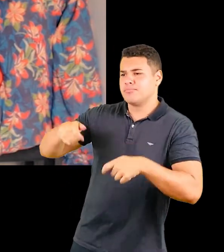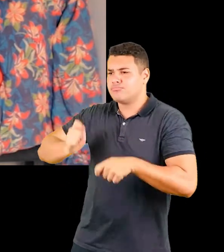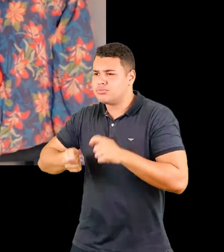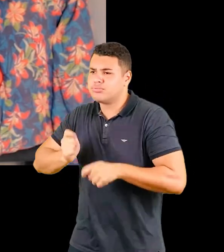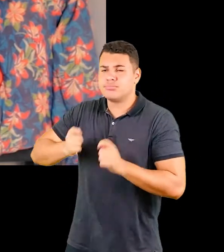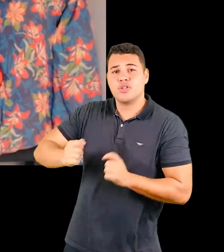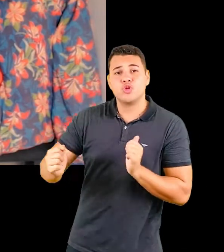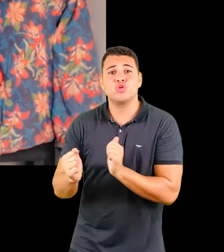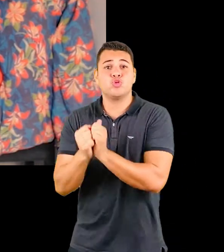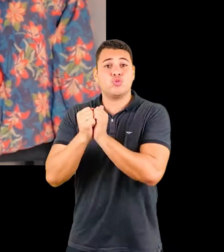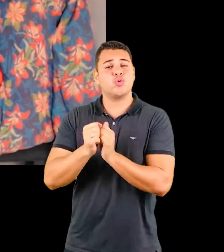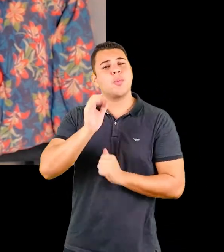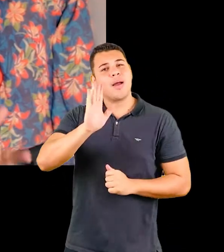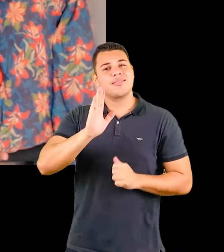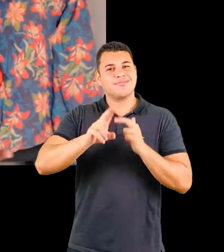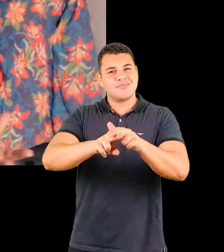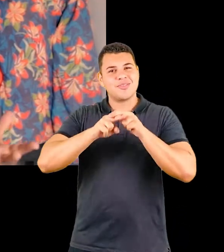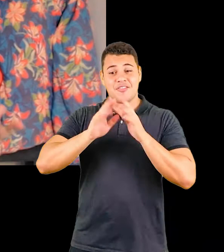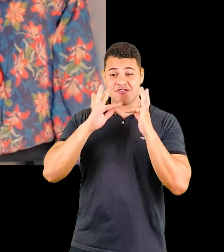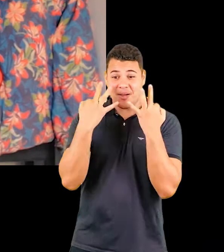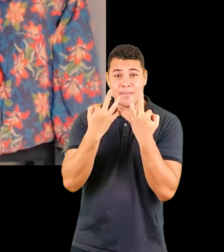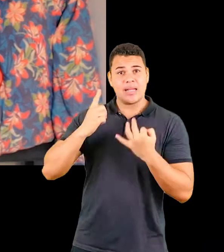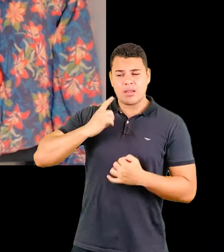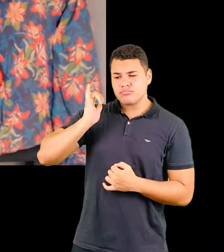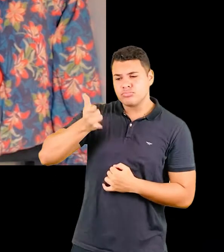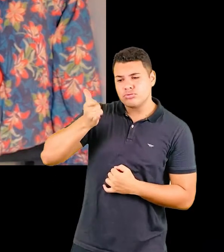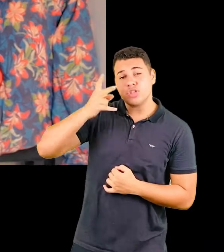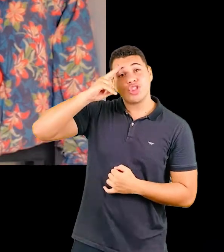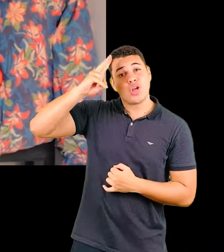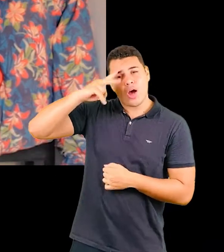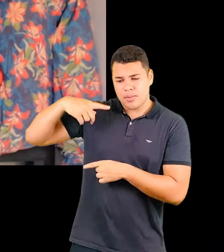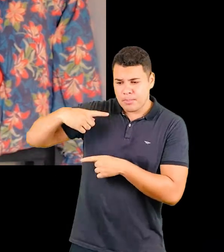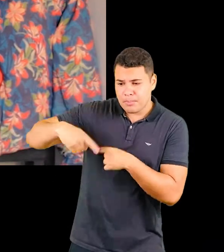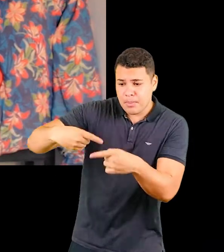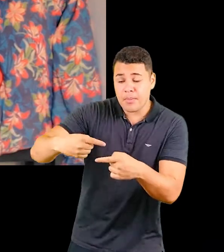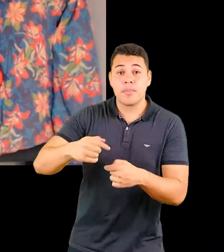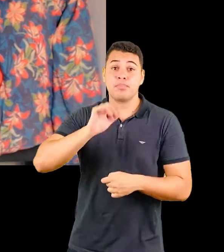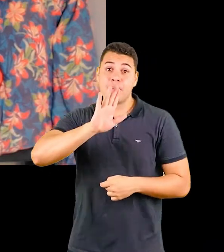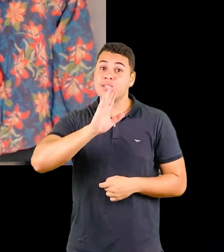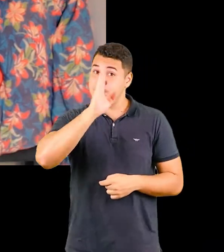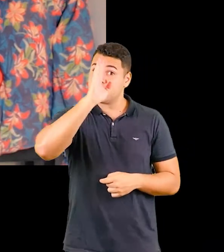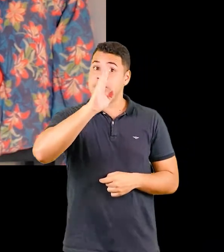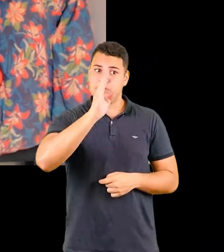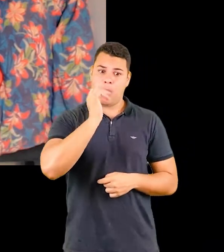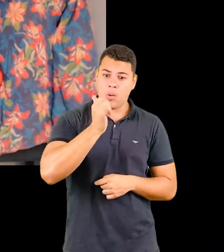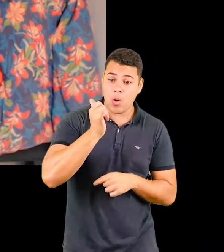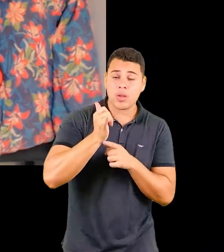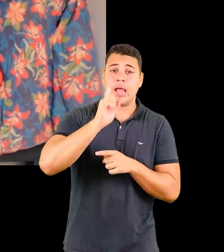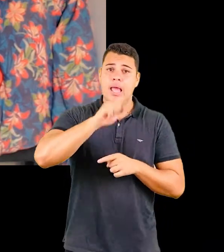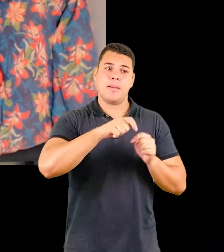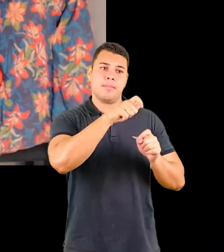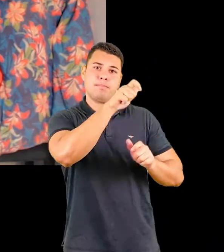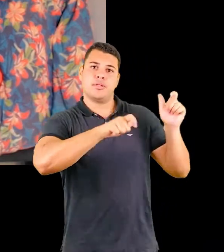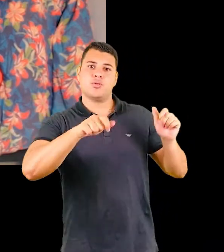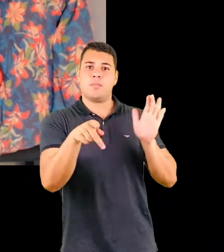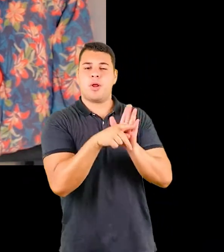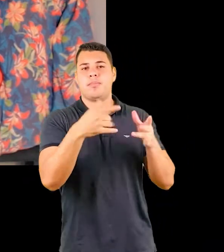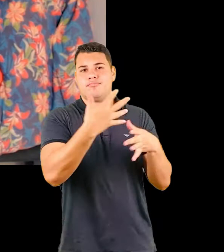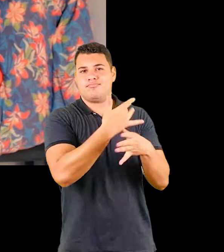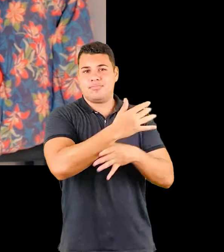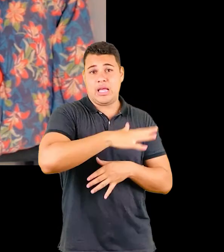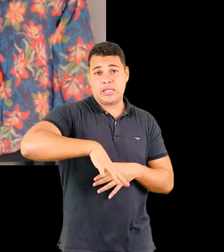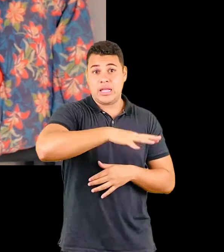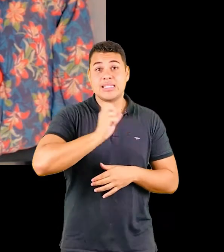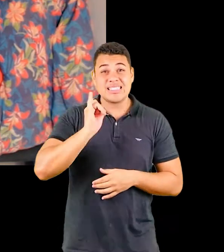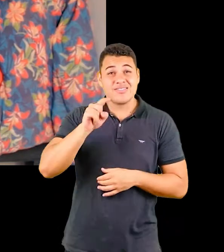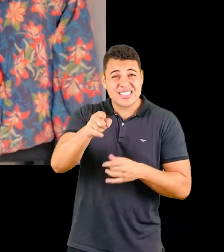Entendeu? Aí não tem, porque o pessoal deixaram de se apagar. O poder público, o o homem podia fazer, deixou. Pronto, talvez você quer